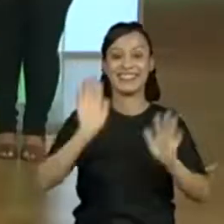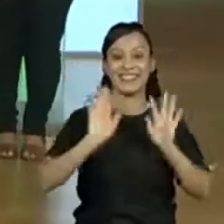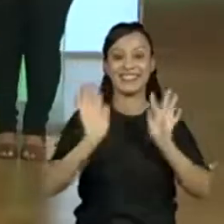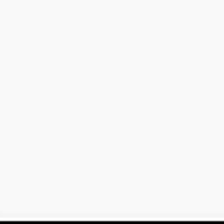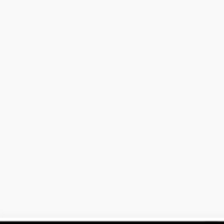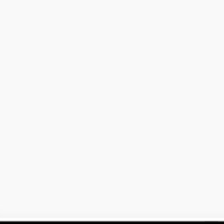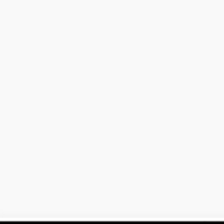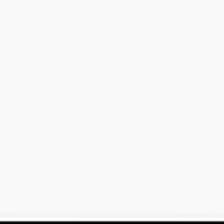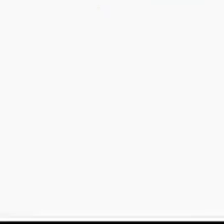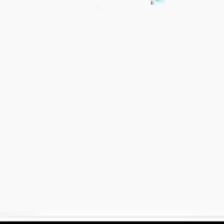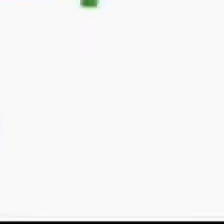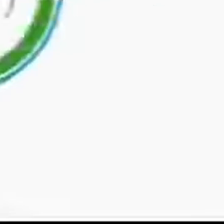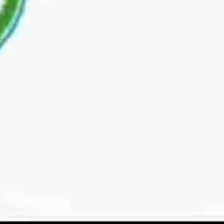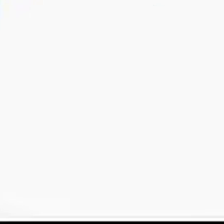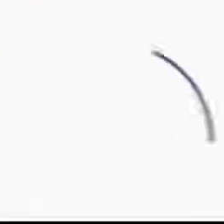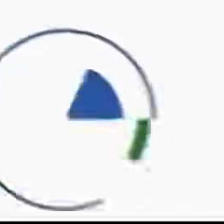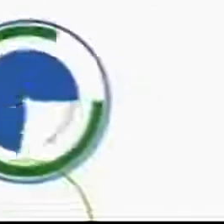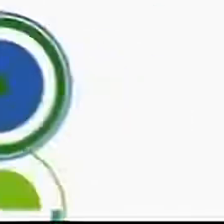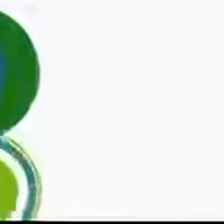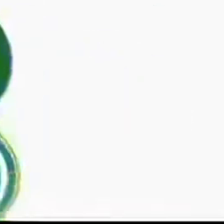tchau E aí